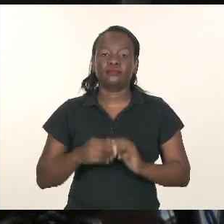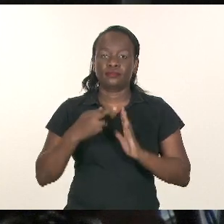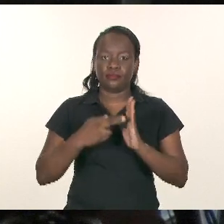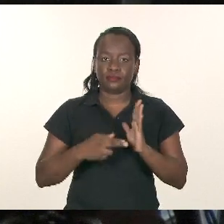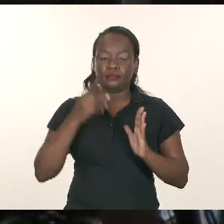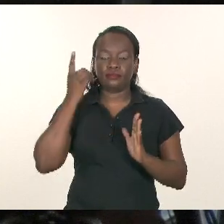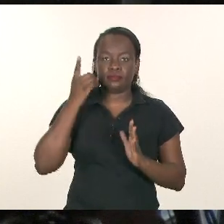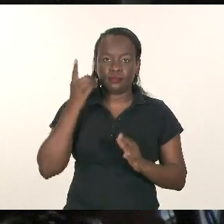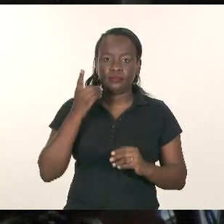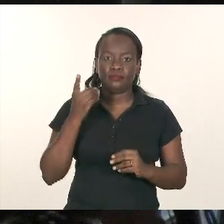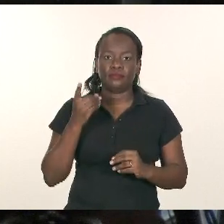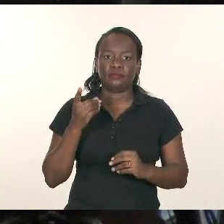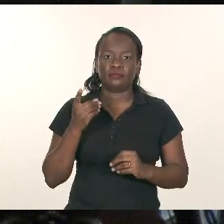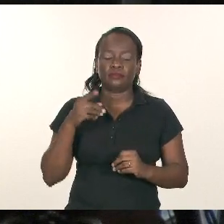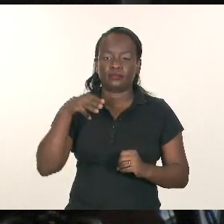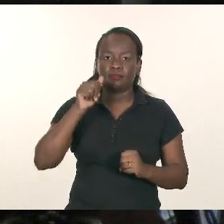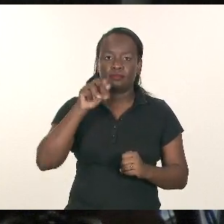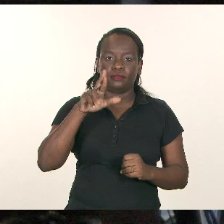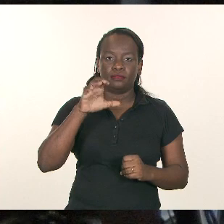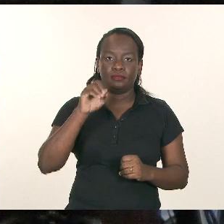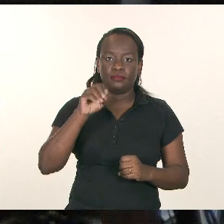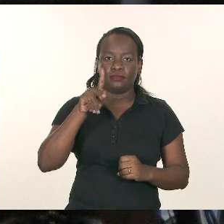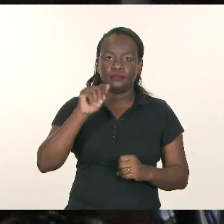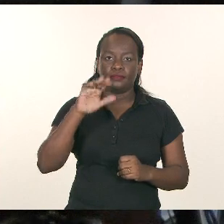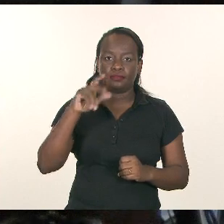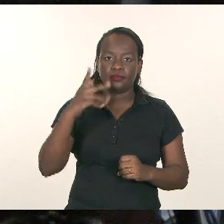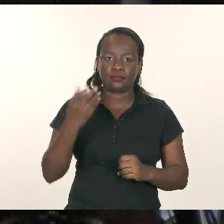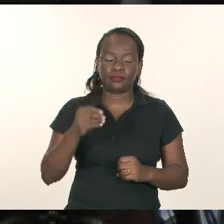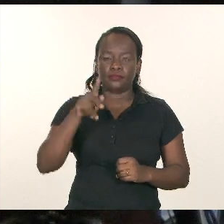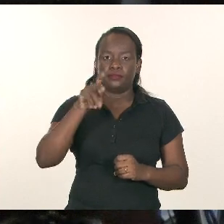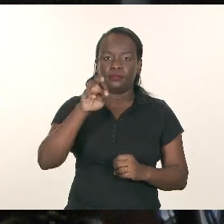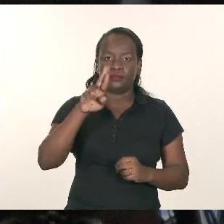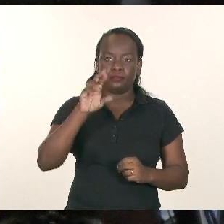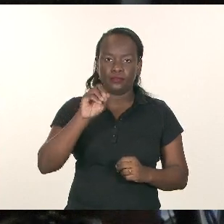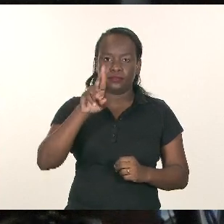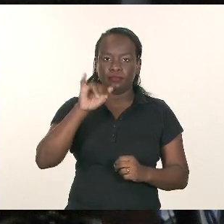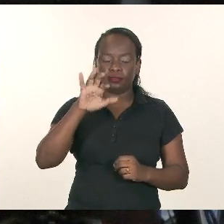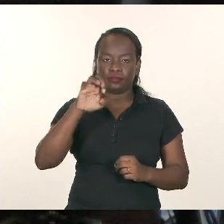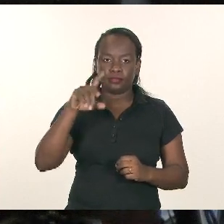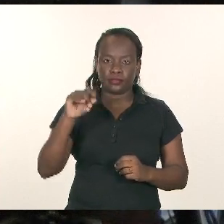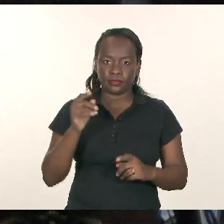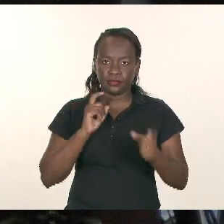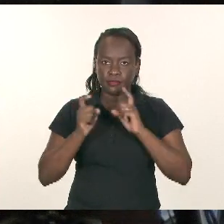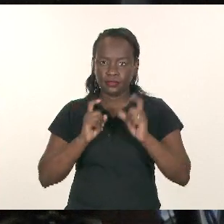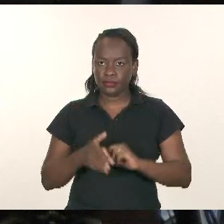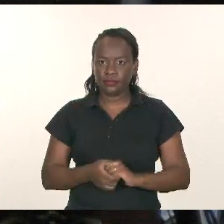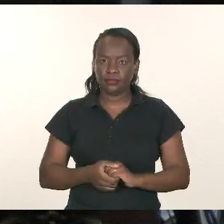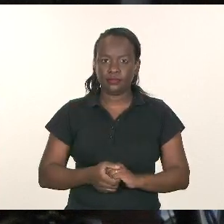Relatores, deputado Márcio Pacheco e Pedro Ricardo. Em discussão.